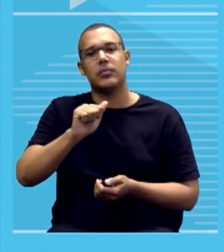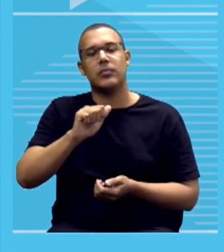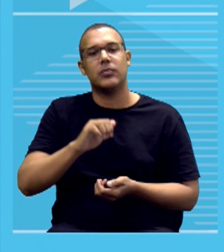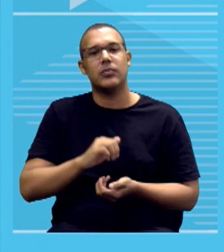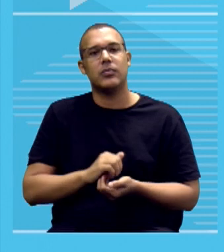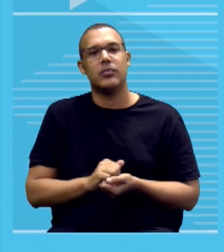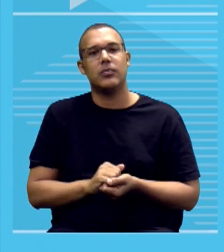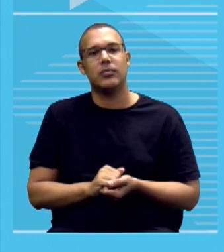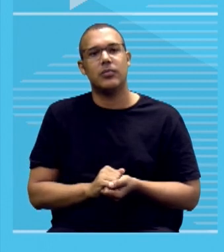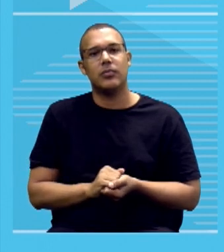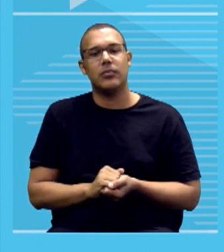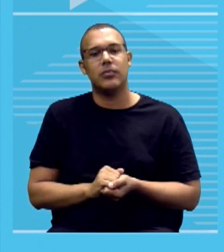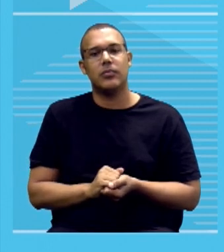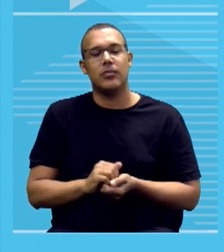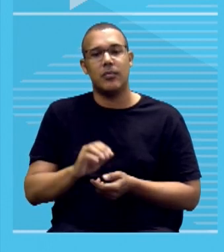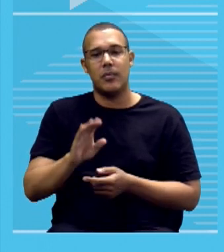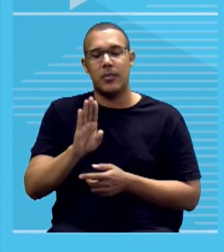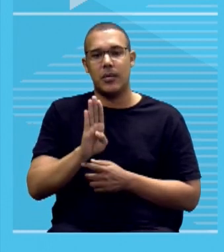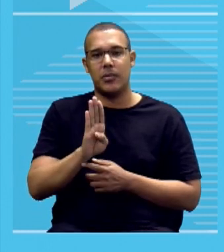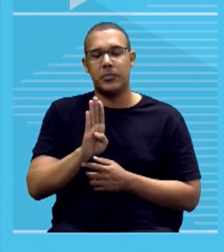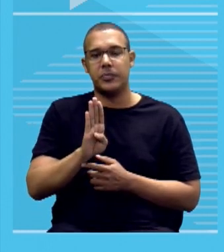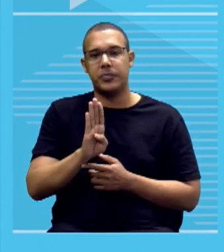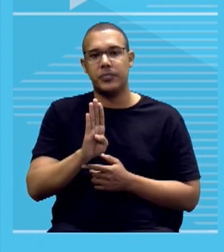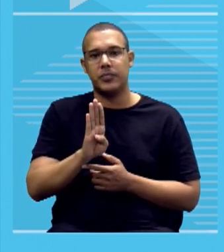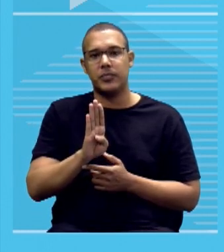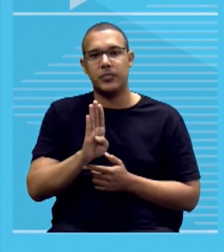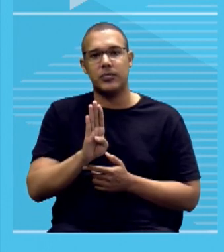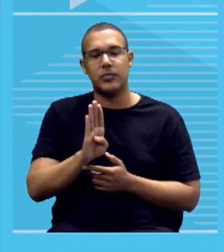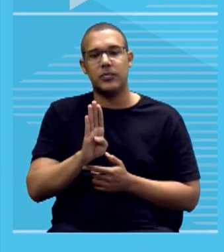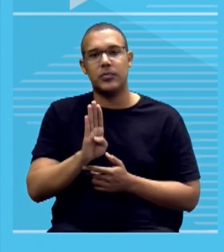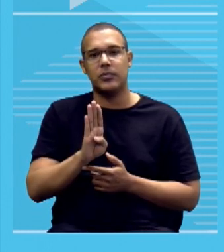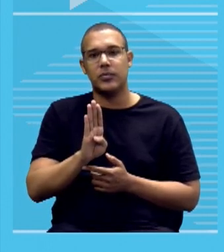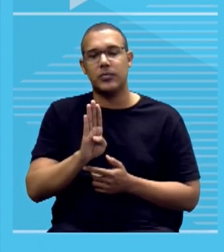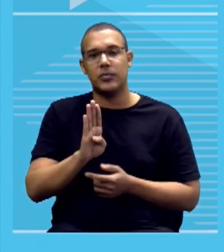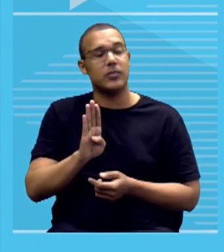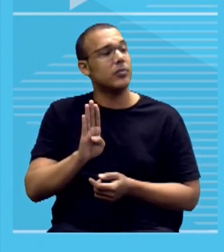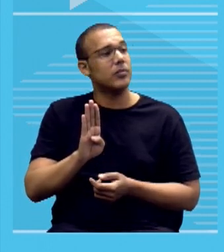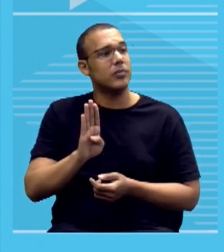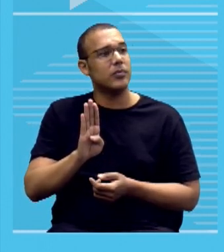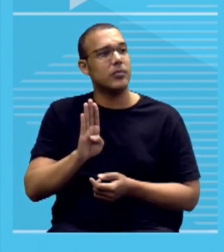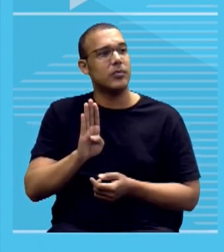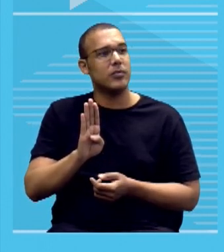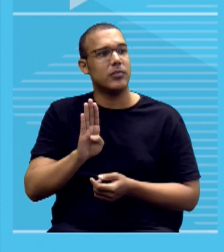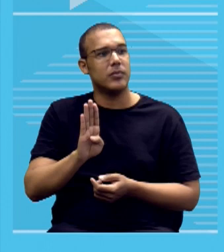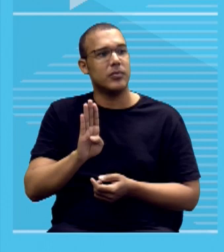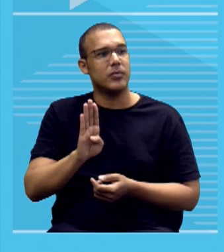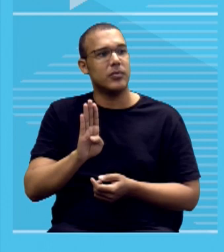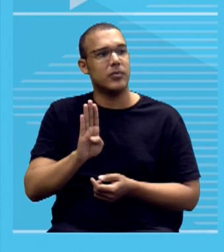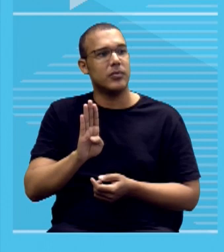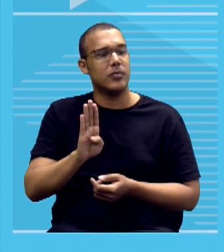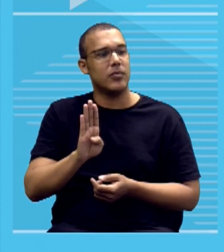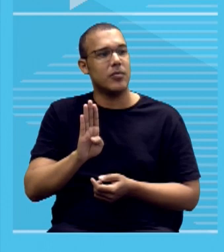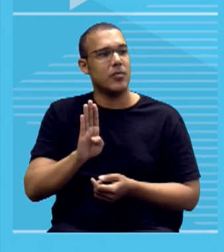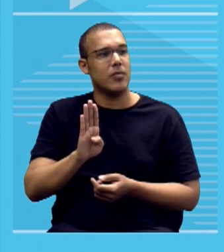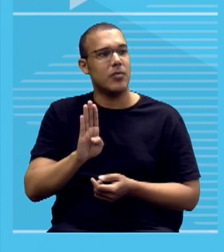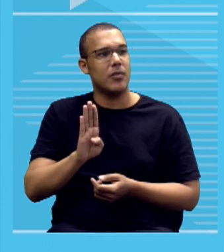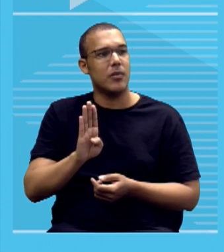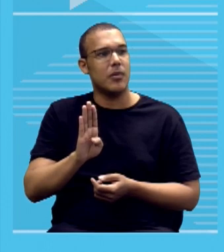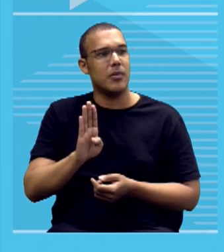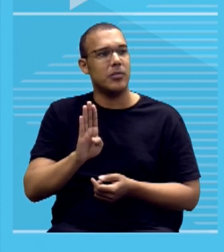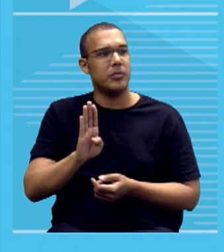exclusivamente térmica. Letra B. A potência dissipada por um receptor é fruto do produto da resistência interna pelo quadrado